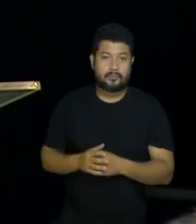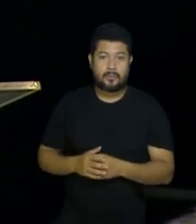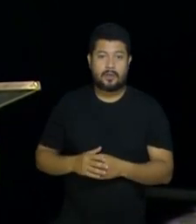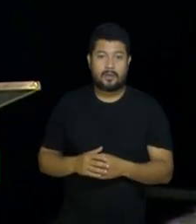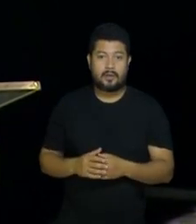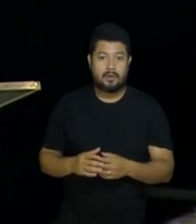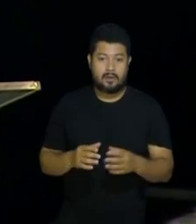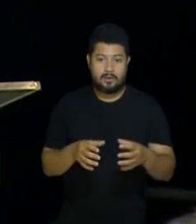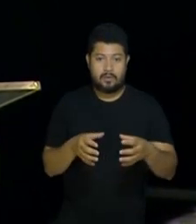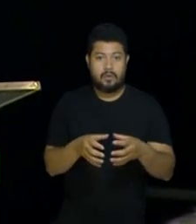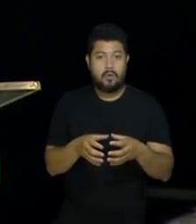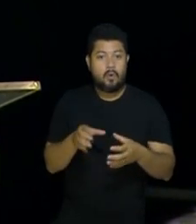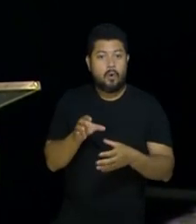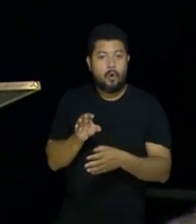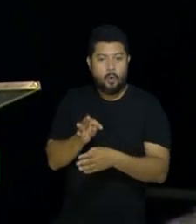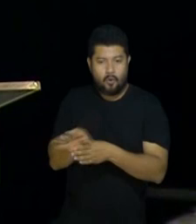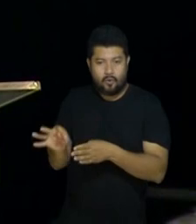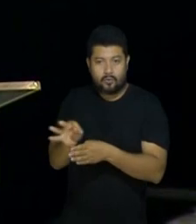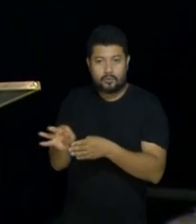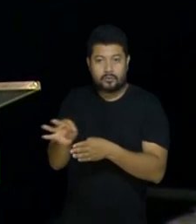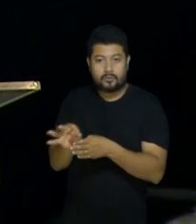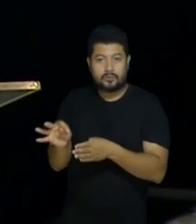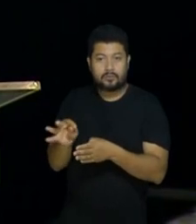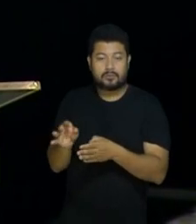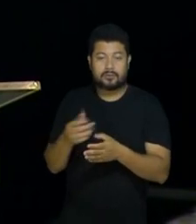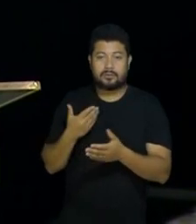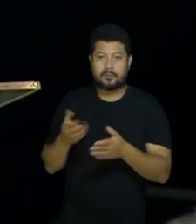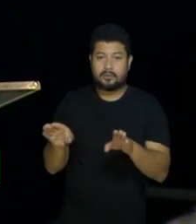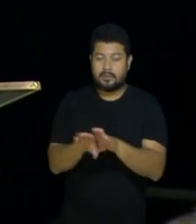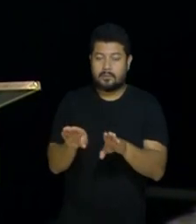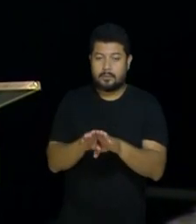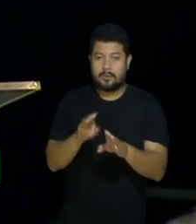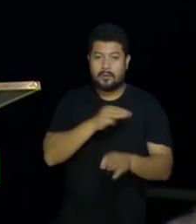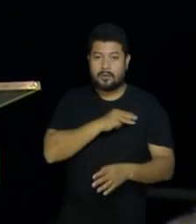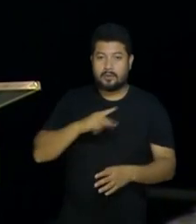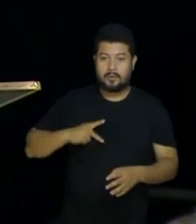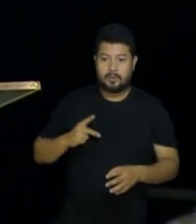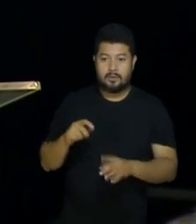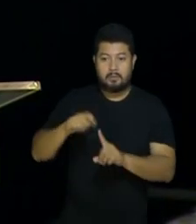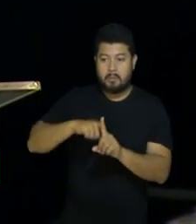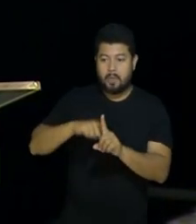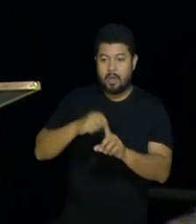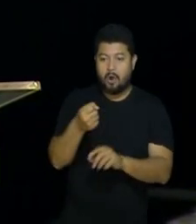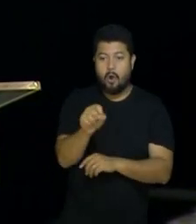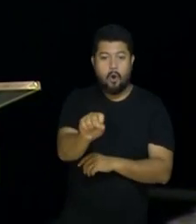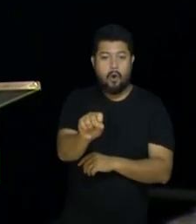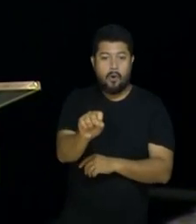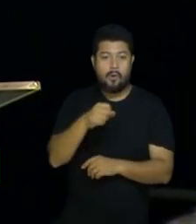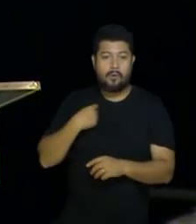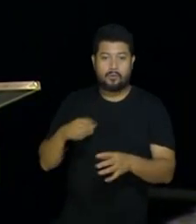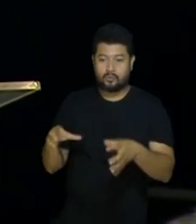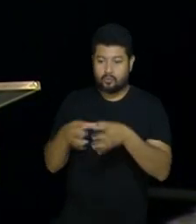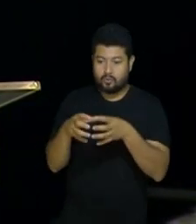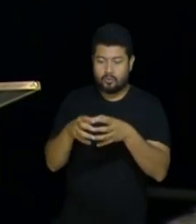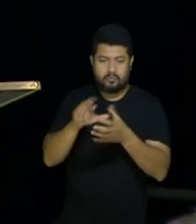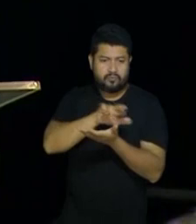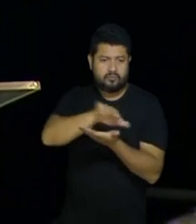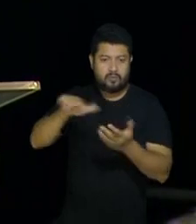Tutelar e Ministério Público, que por 8 meses, por meio de uma equipe